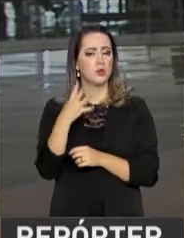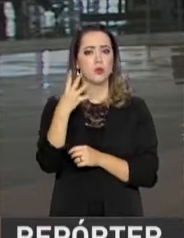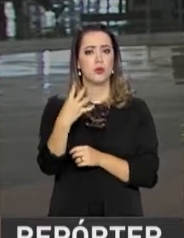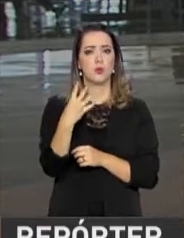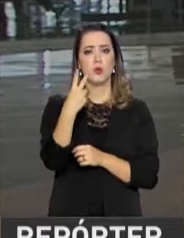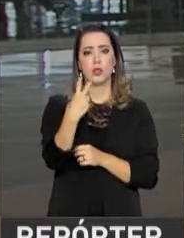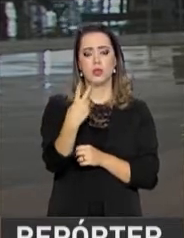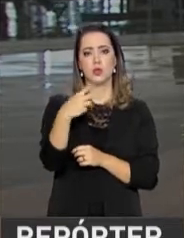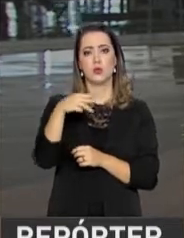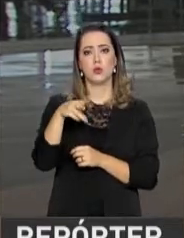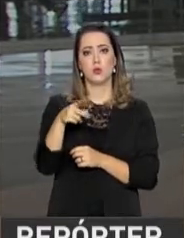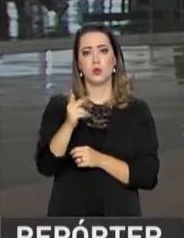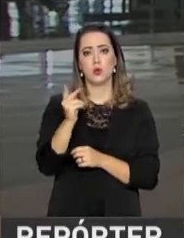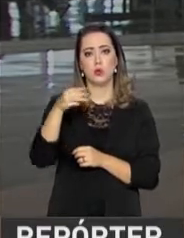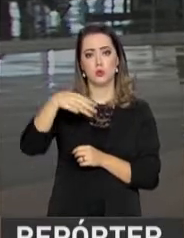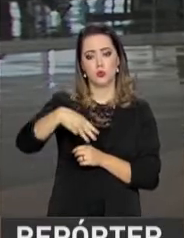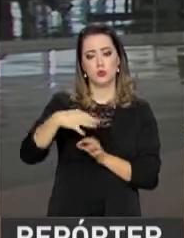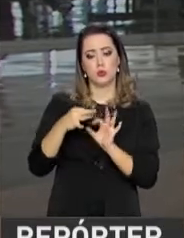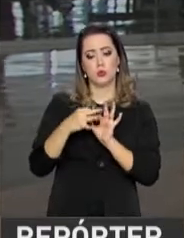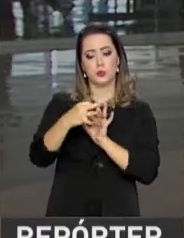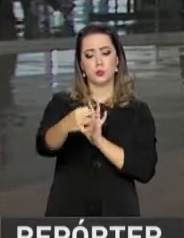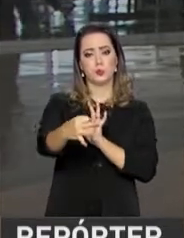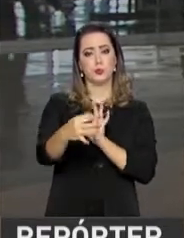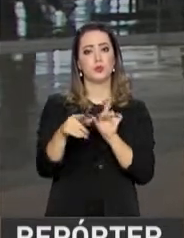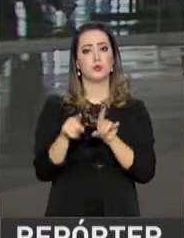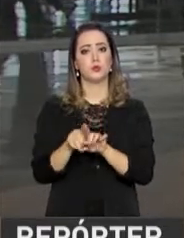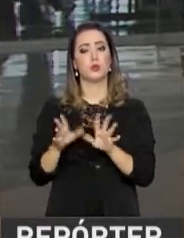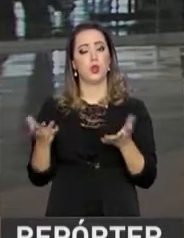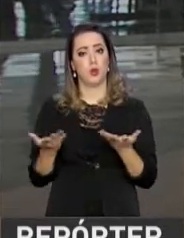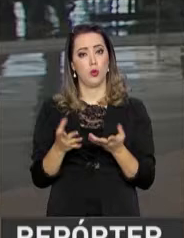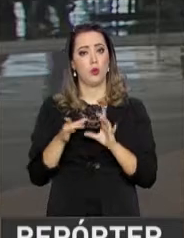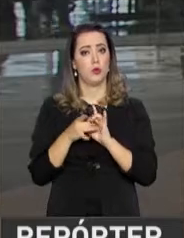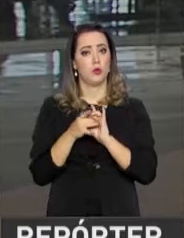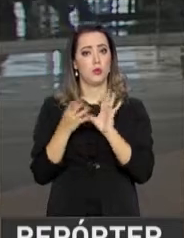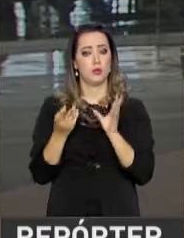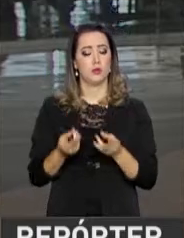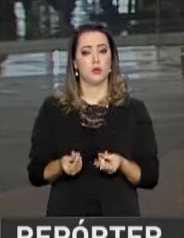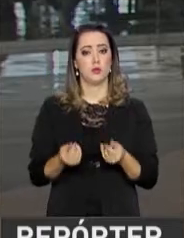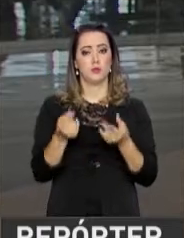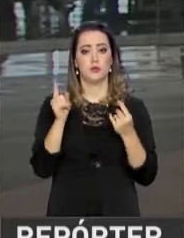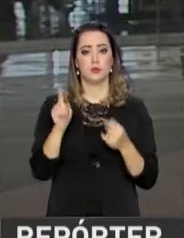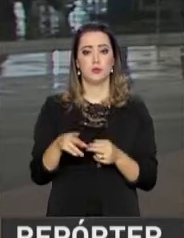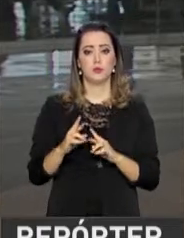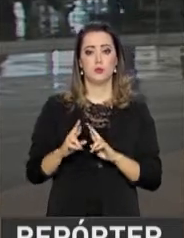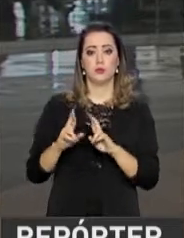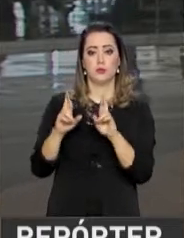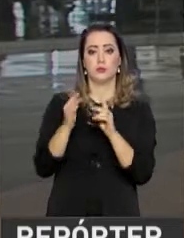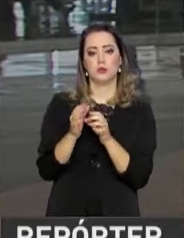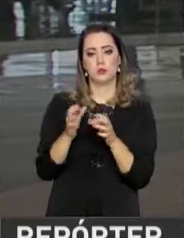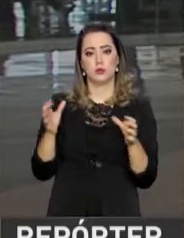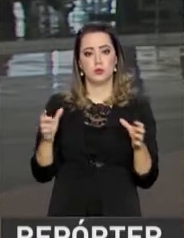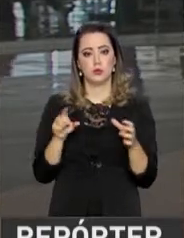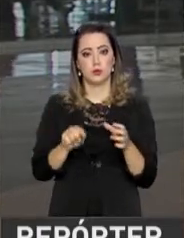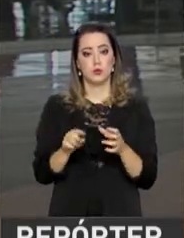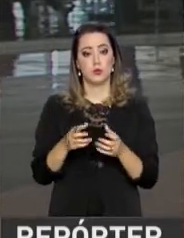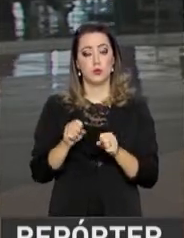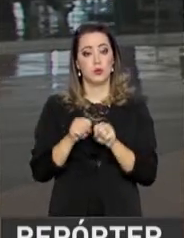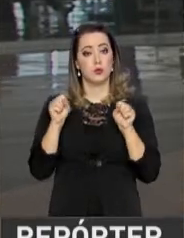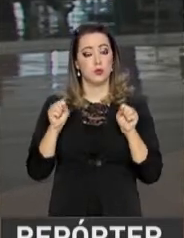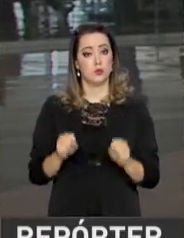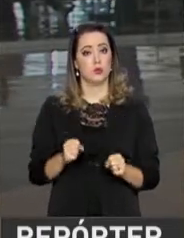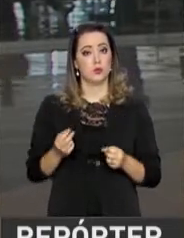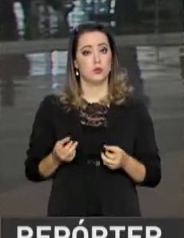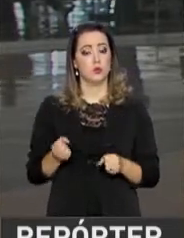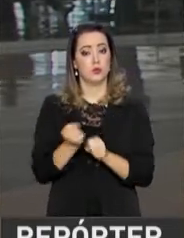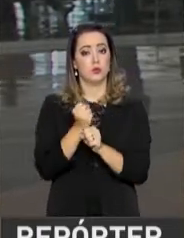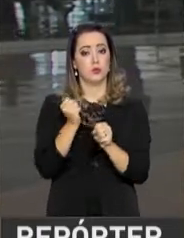42 quilômetros de extensão. E com essa liberação aí de recursos, espera-se ampliação do sistema com